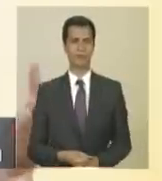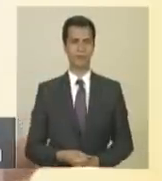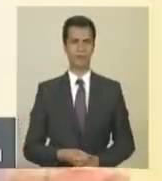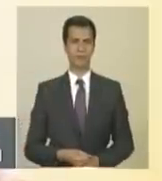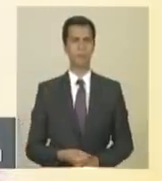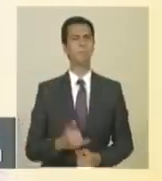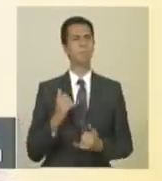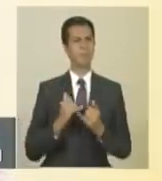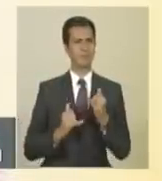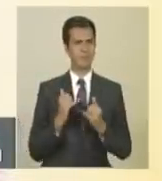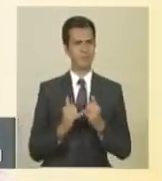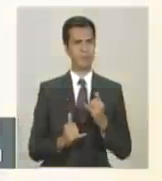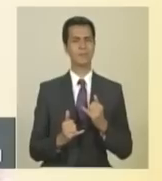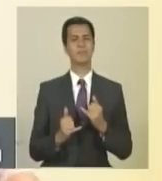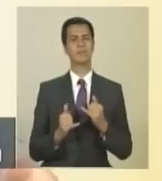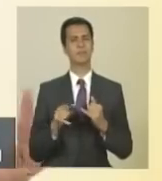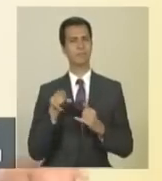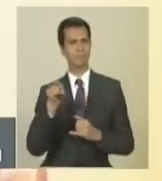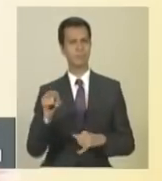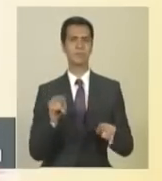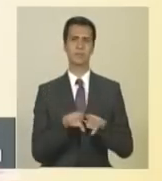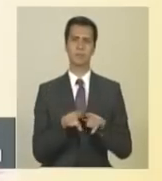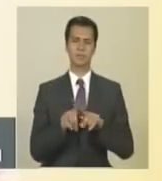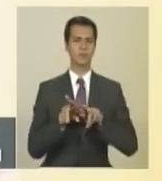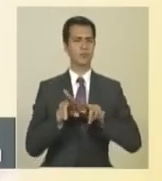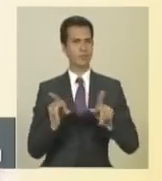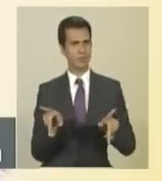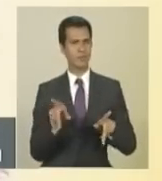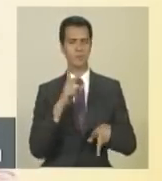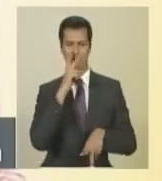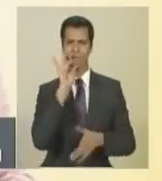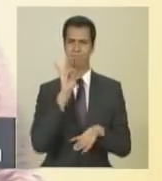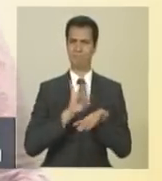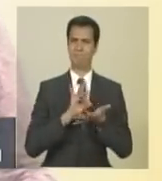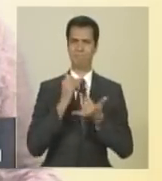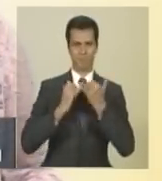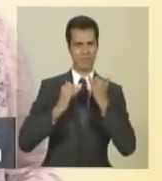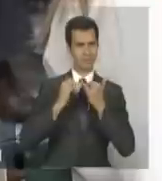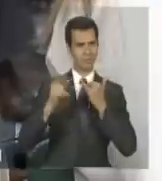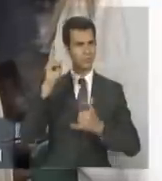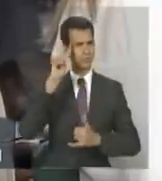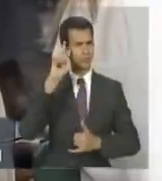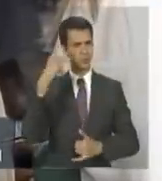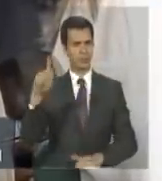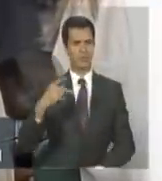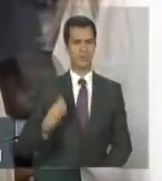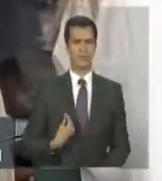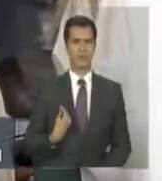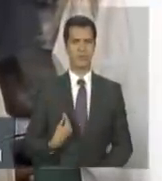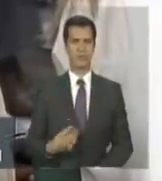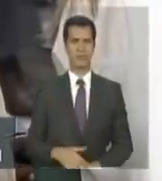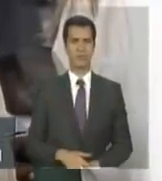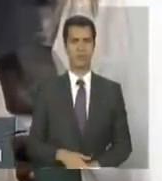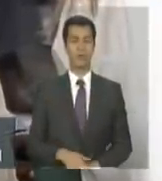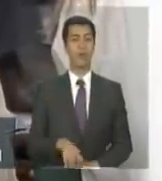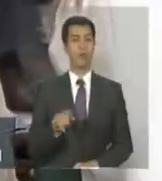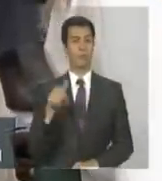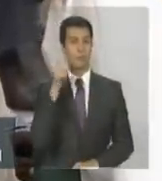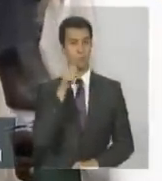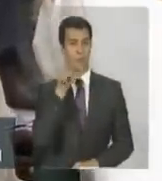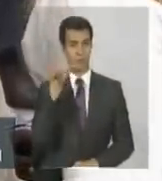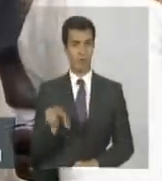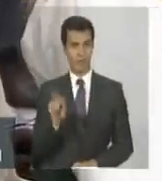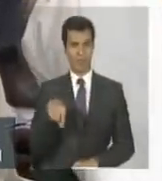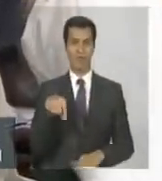parecida e, ao mesmo tempo, diferente da senhora, mas muito parecida. Ela é aqui de Brasília,